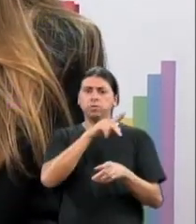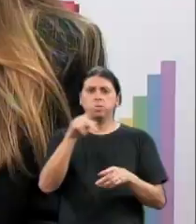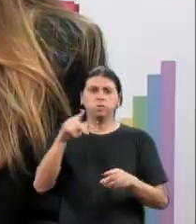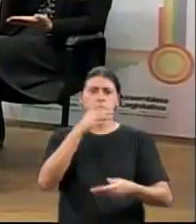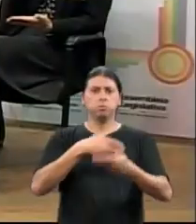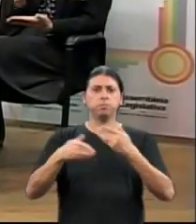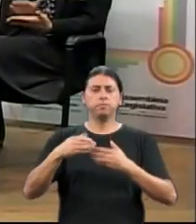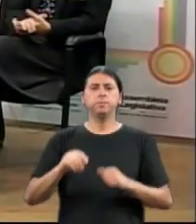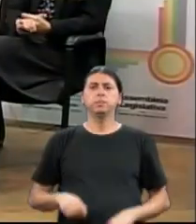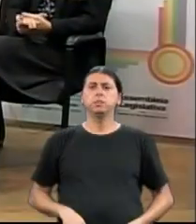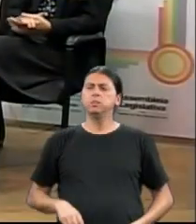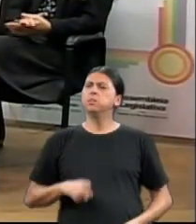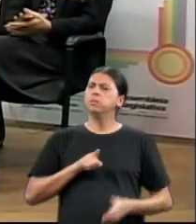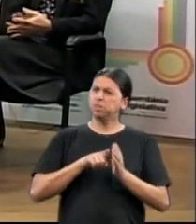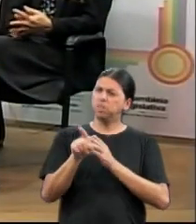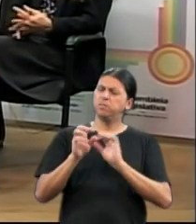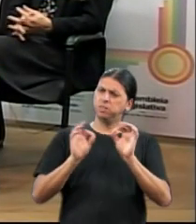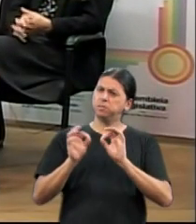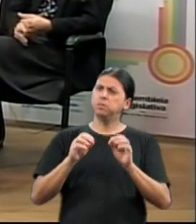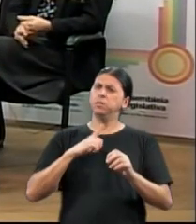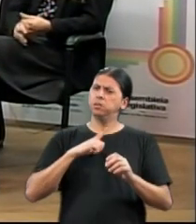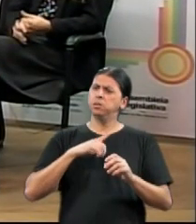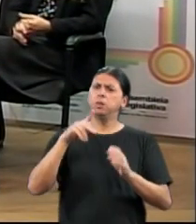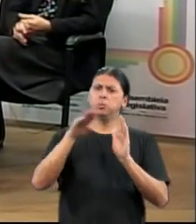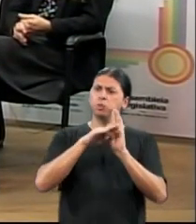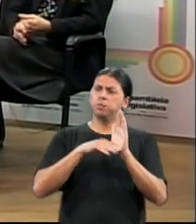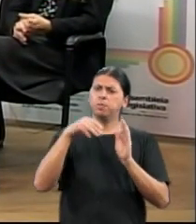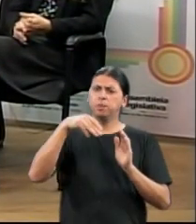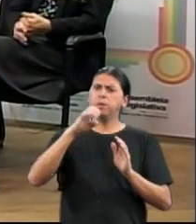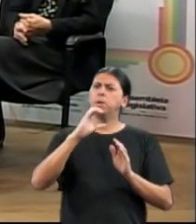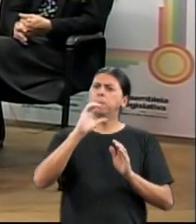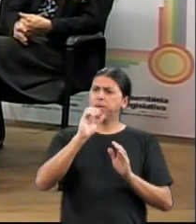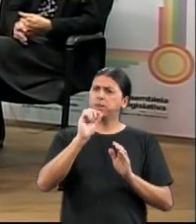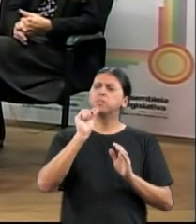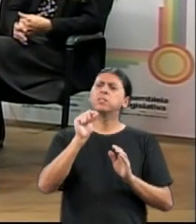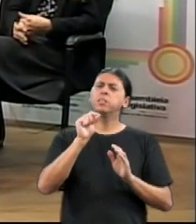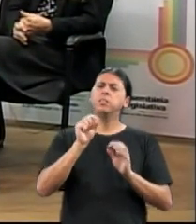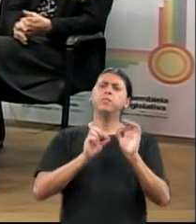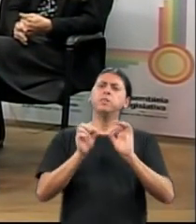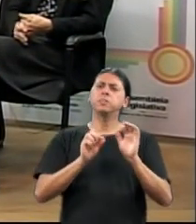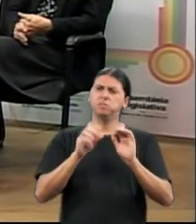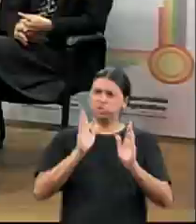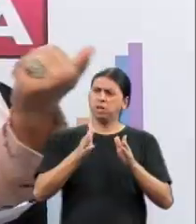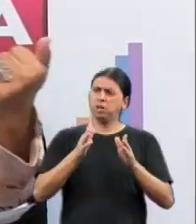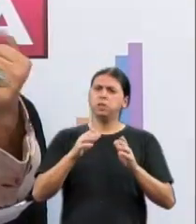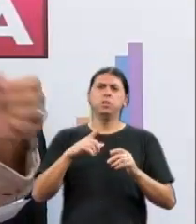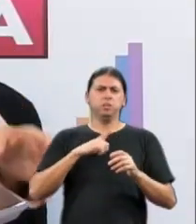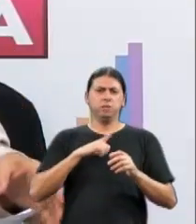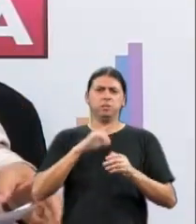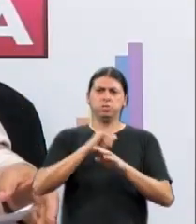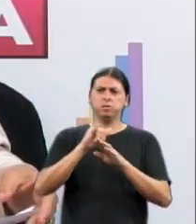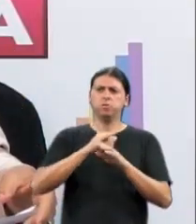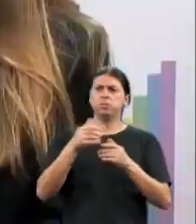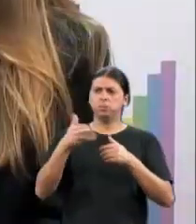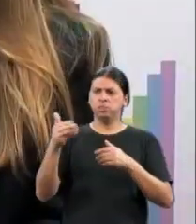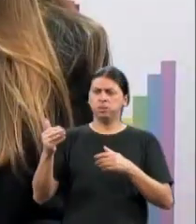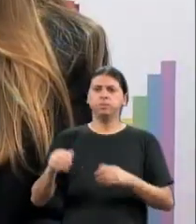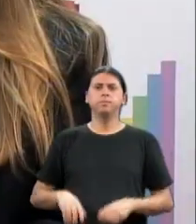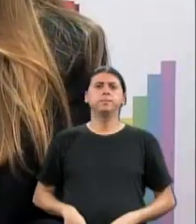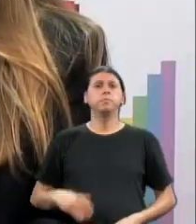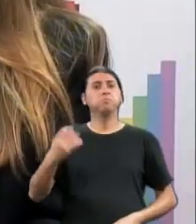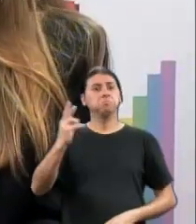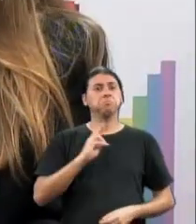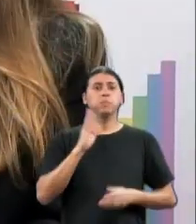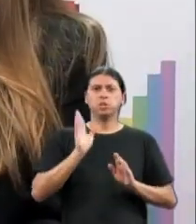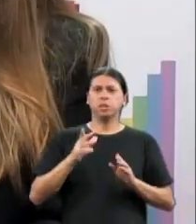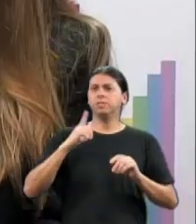faz parte do programa, aquele programa do MEC? Faz. Em que fase está esse programa? Já houve essa distribuição? Já houve. E a gente